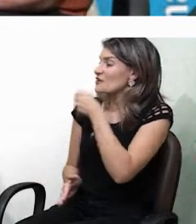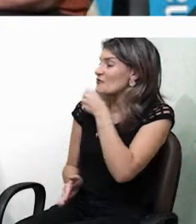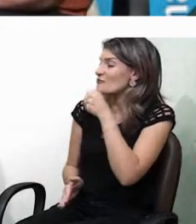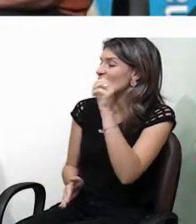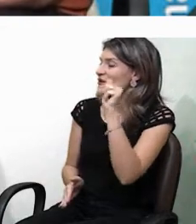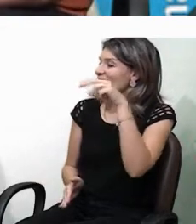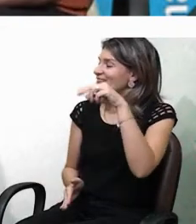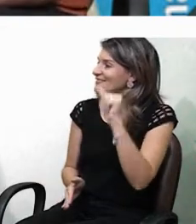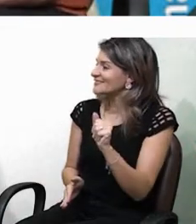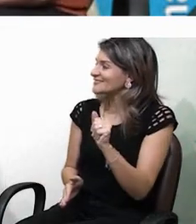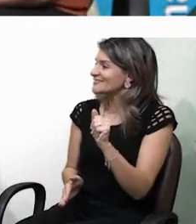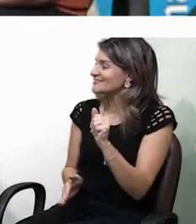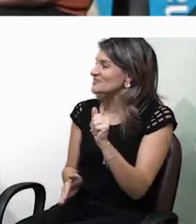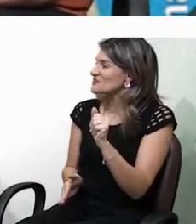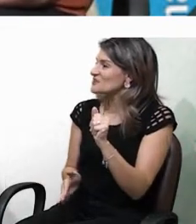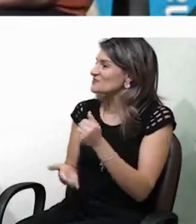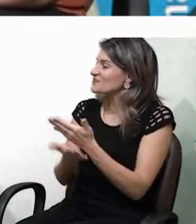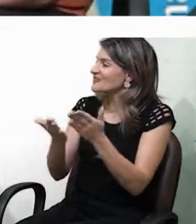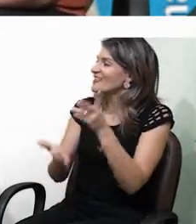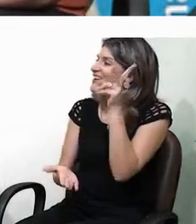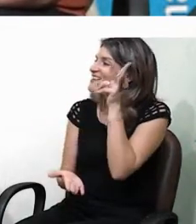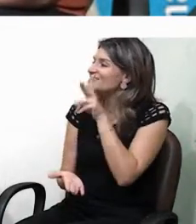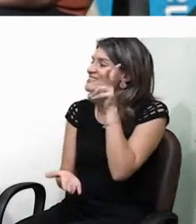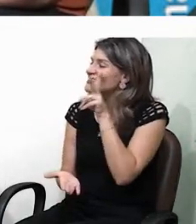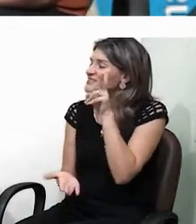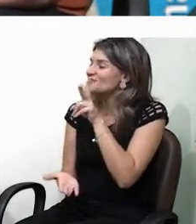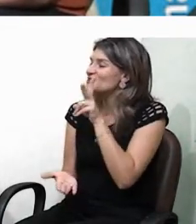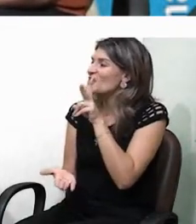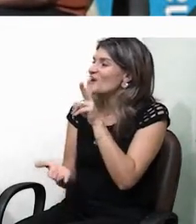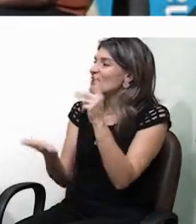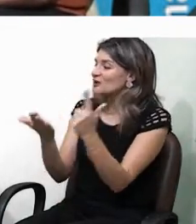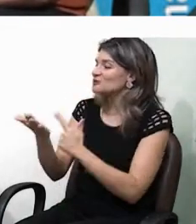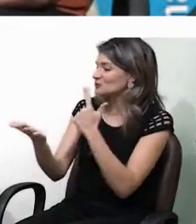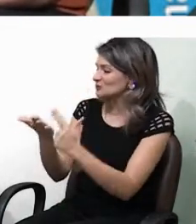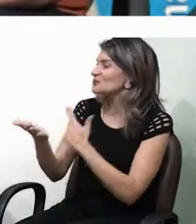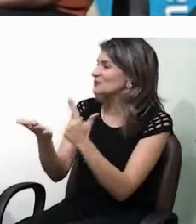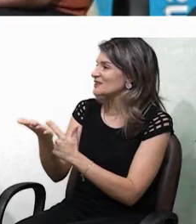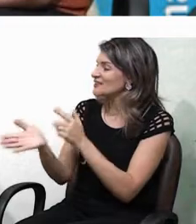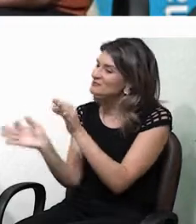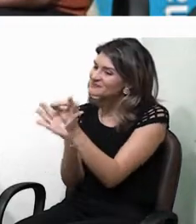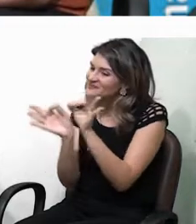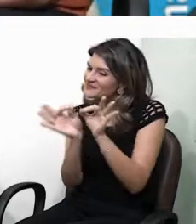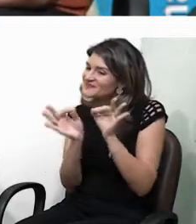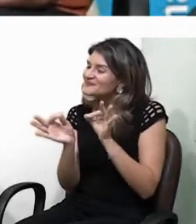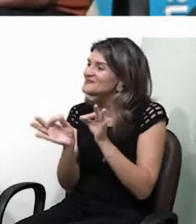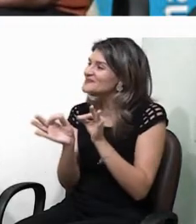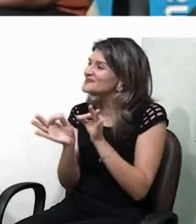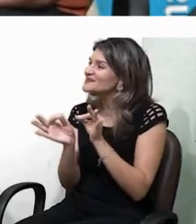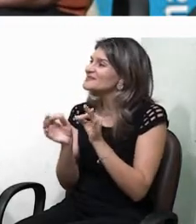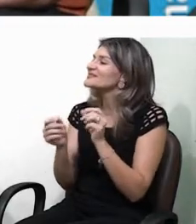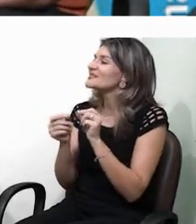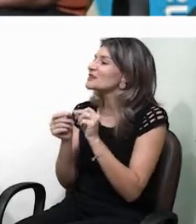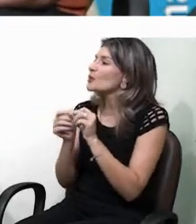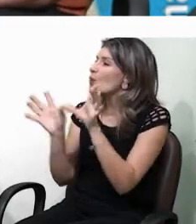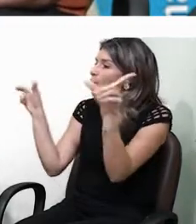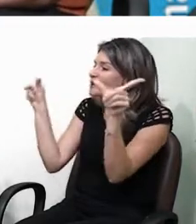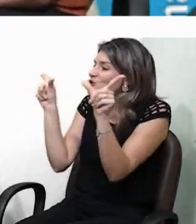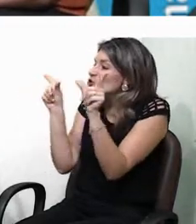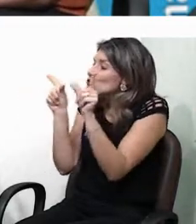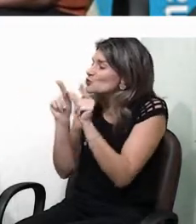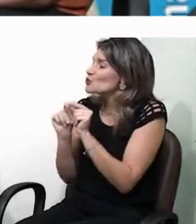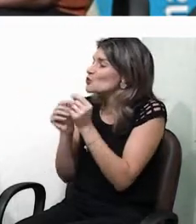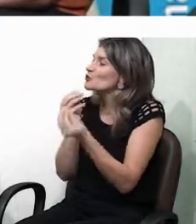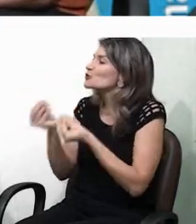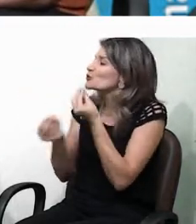Ana, as histórias, né, do livro que vocês prepararam aí, uma pequena sinopse para fazer para a